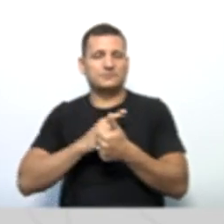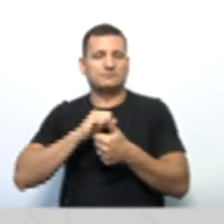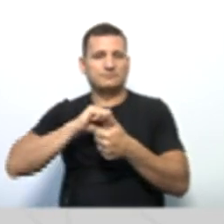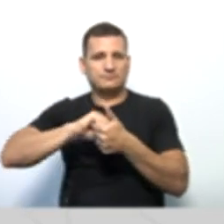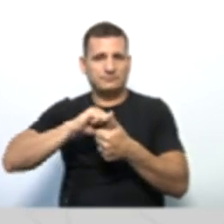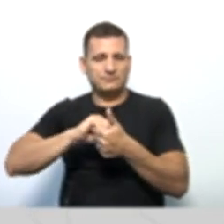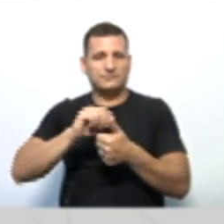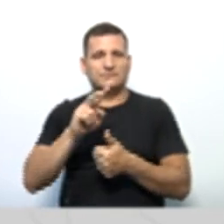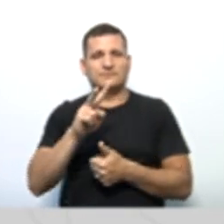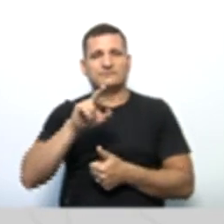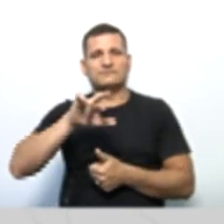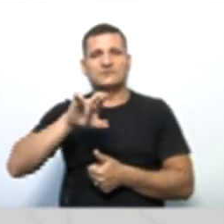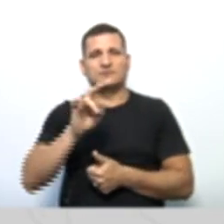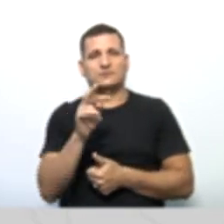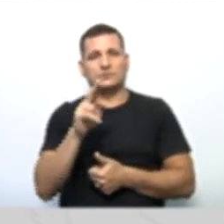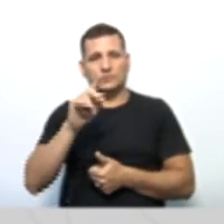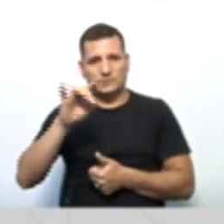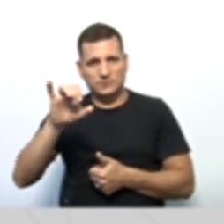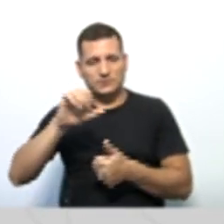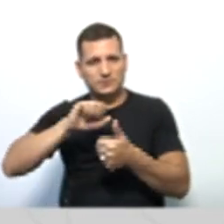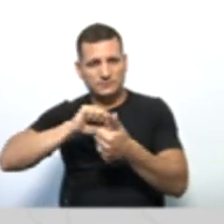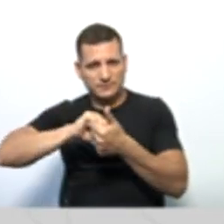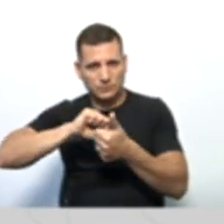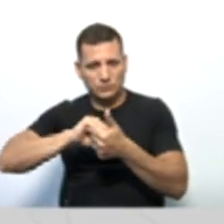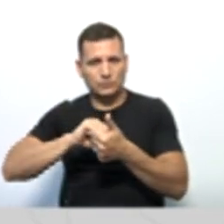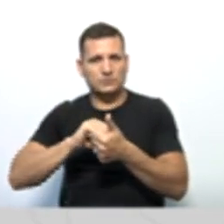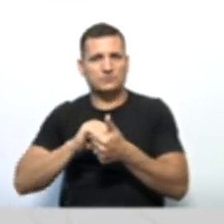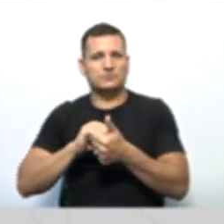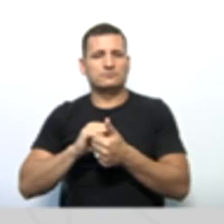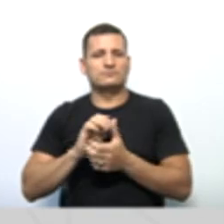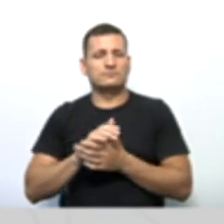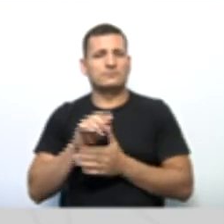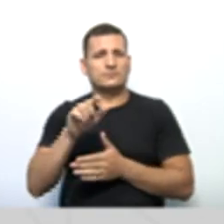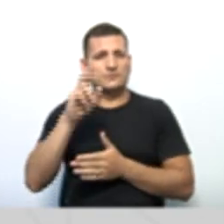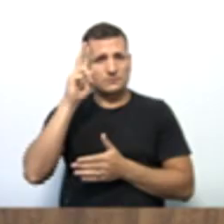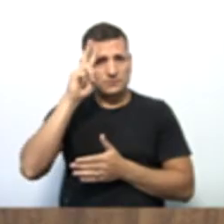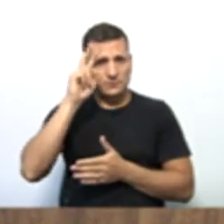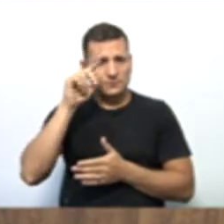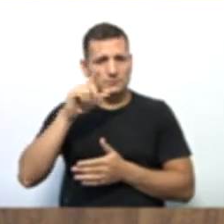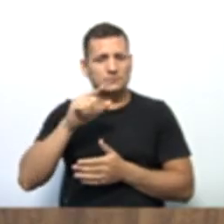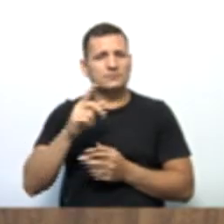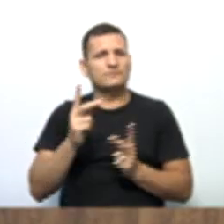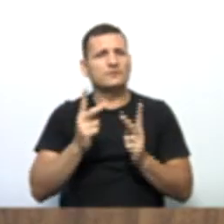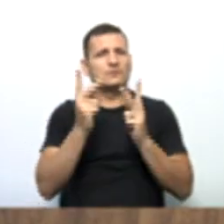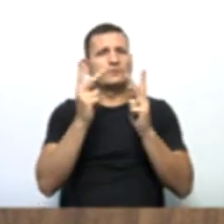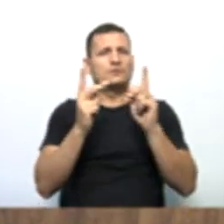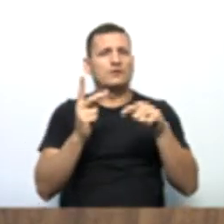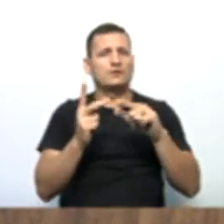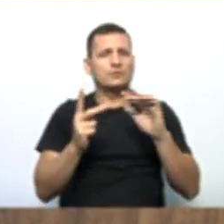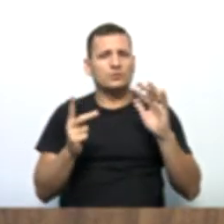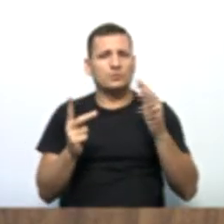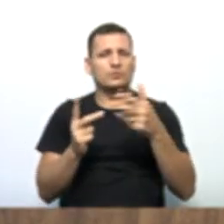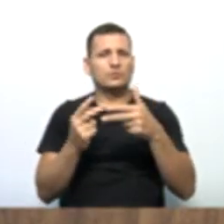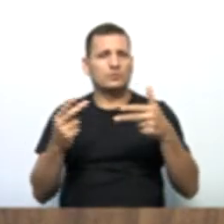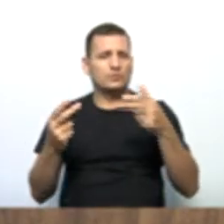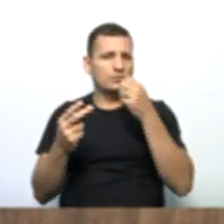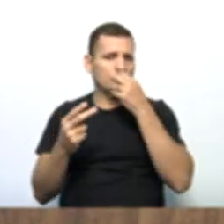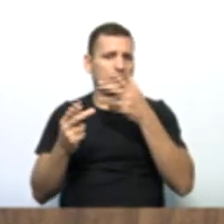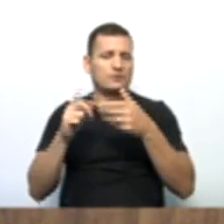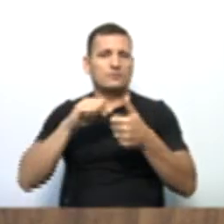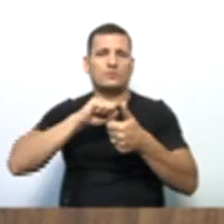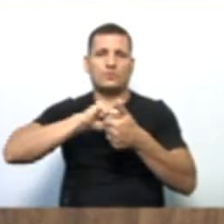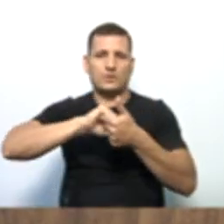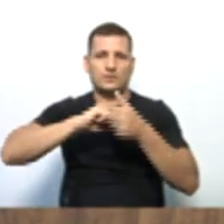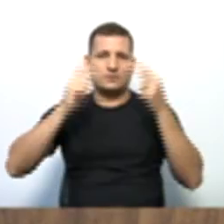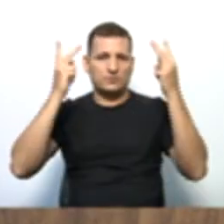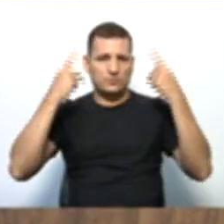no Aristóteles, né, professor? E só para lembrar, pessoal, pense sempre os valores como todas as coisas boas, ou seja, qualidades